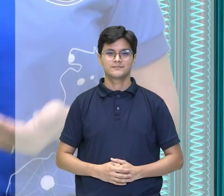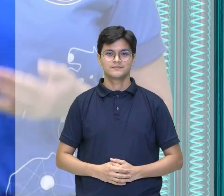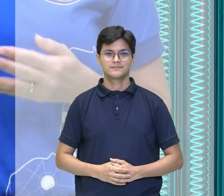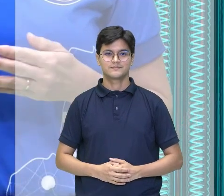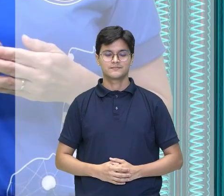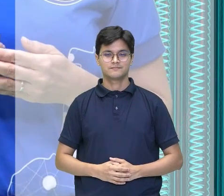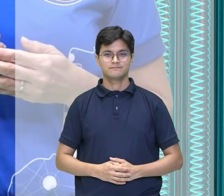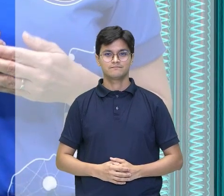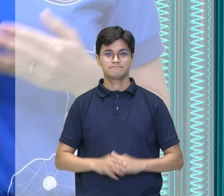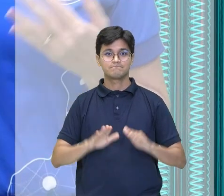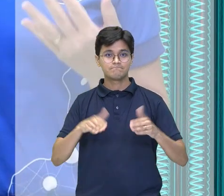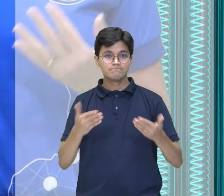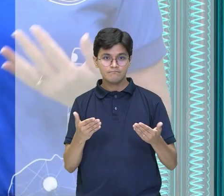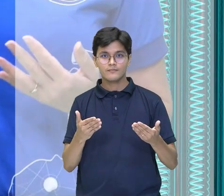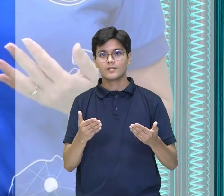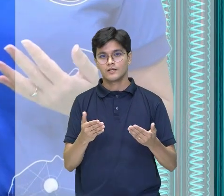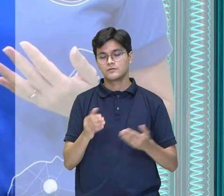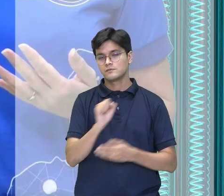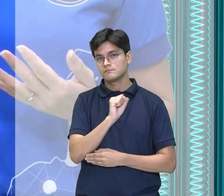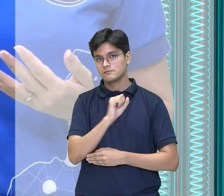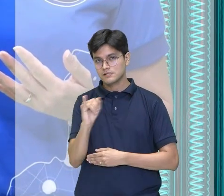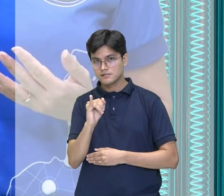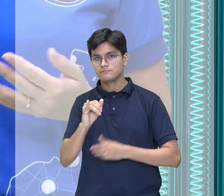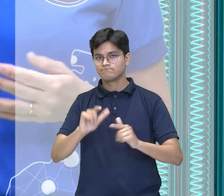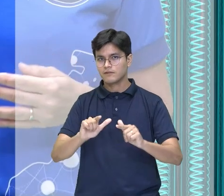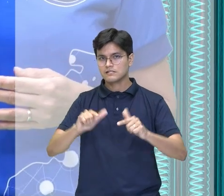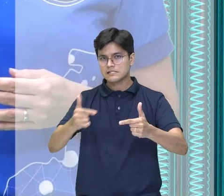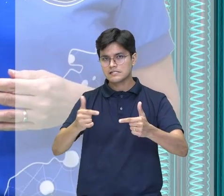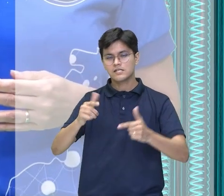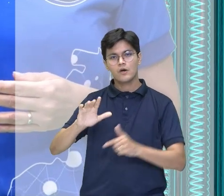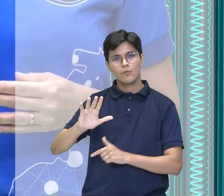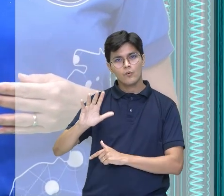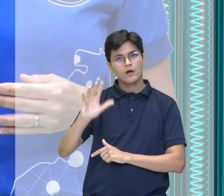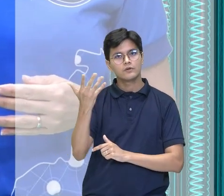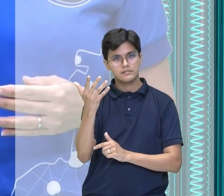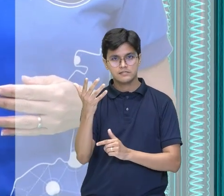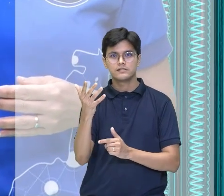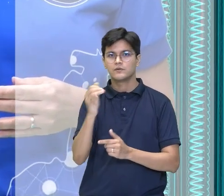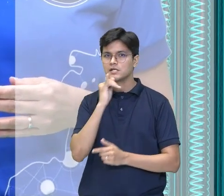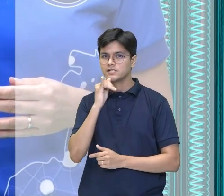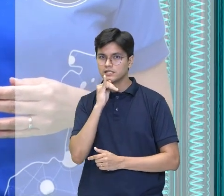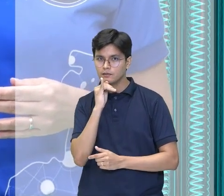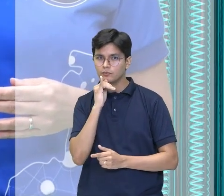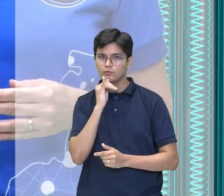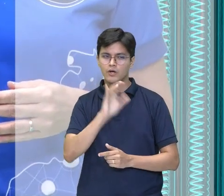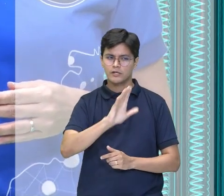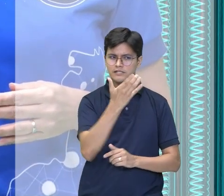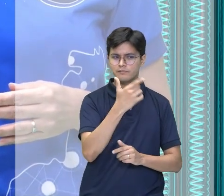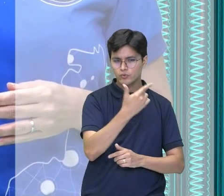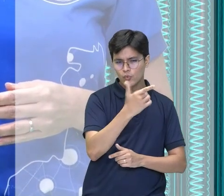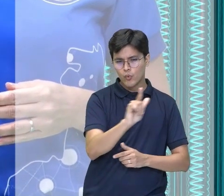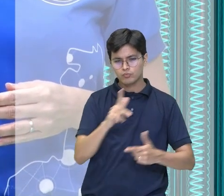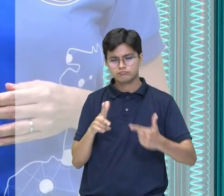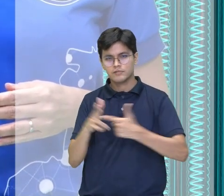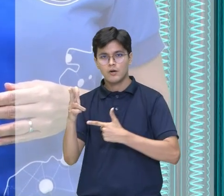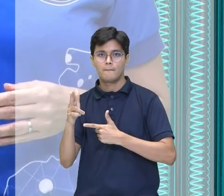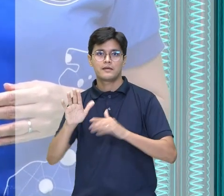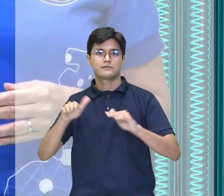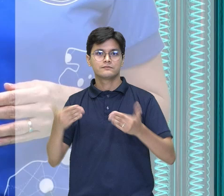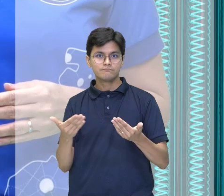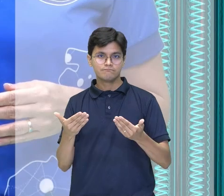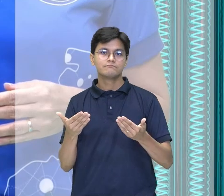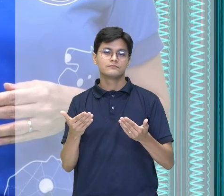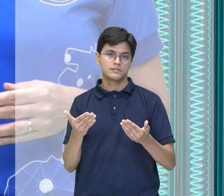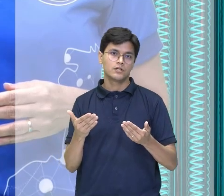quando uma ação que estava acontecendo é interrompida por outra, né, nós utilizamos também. Nesses